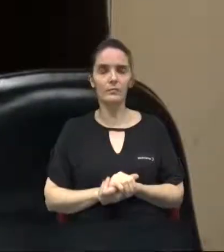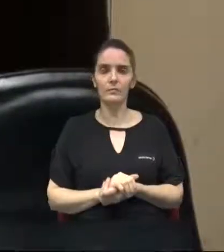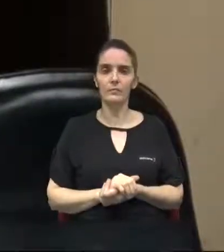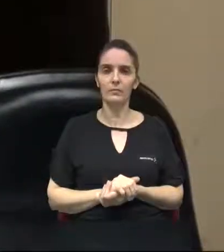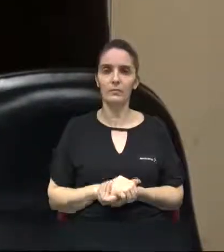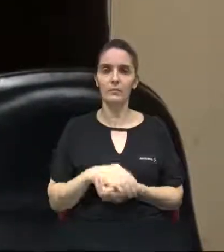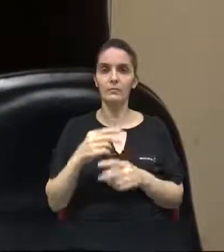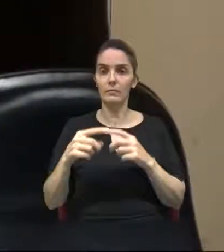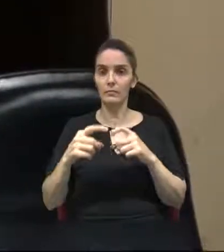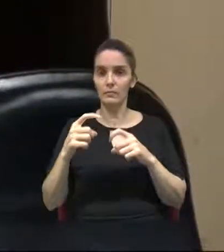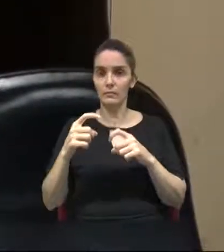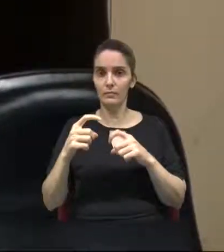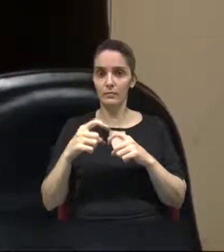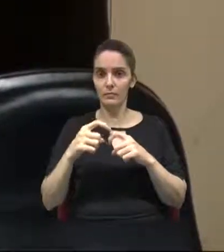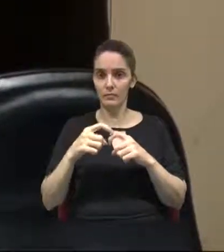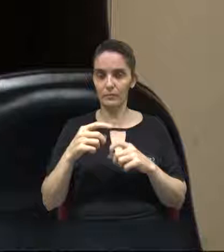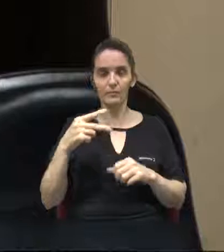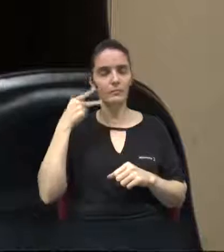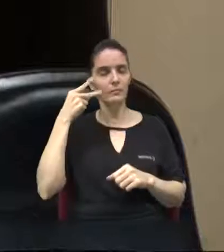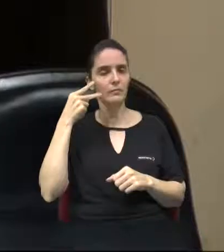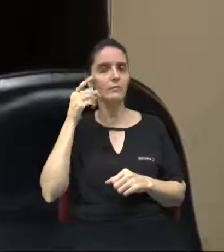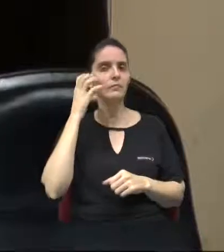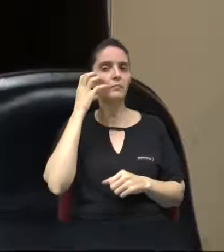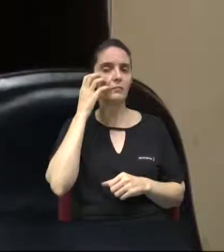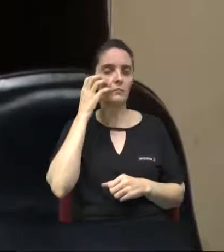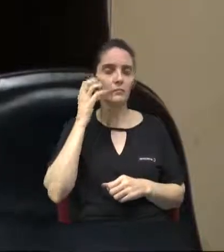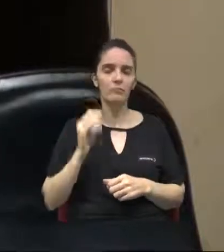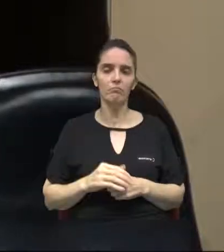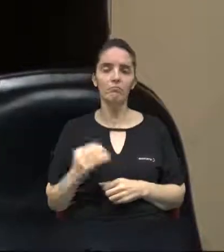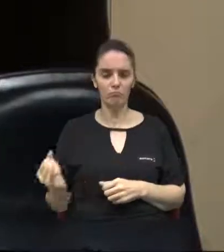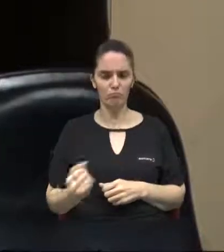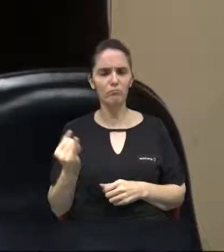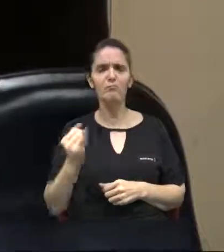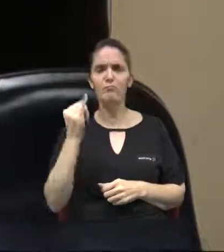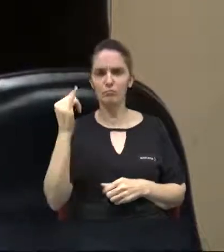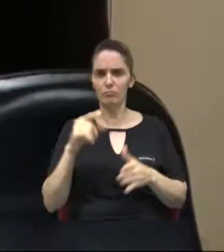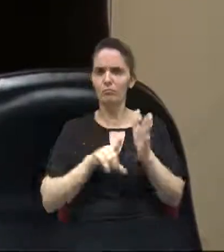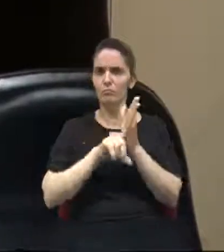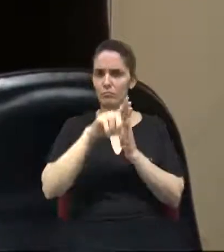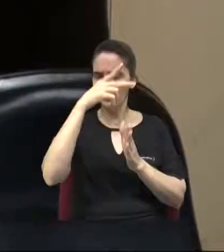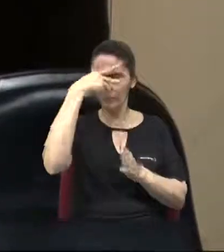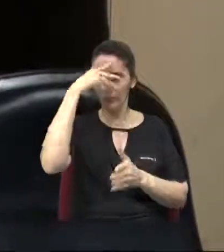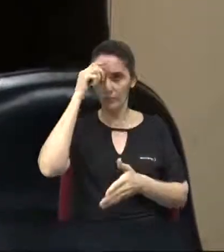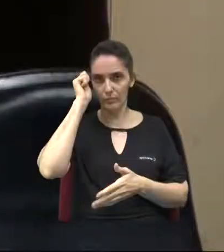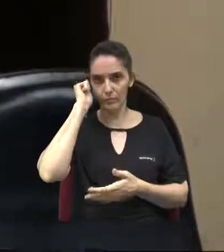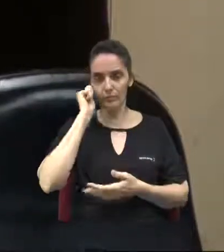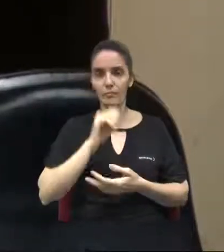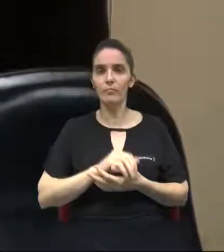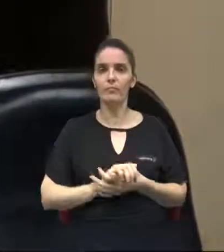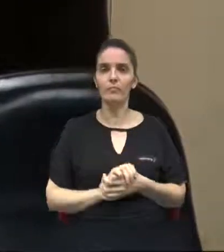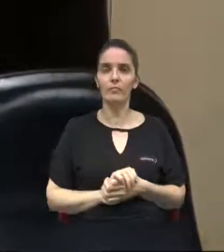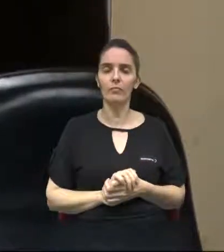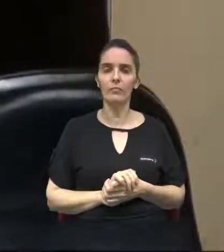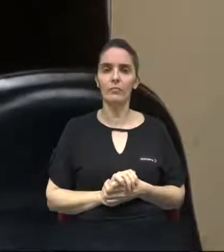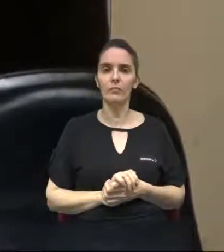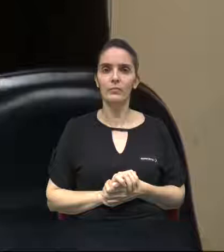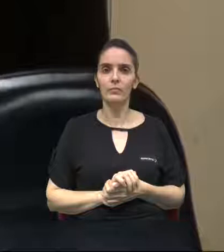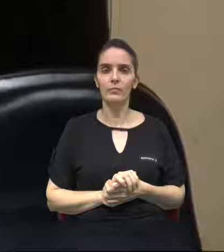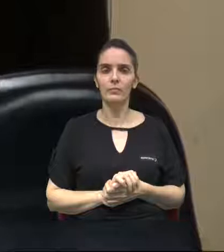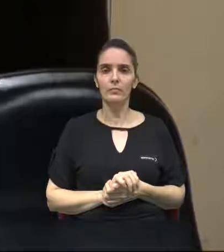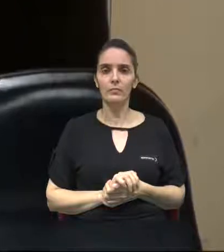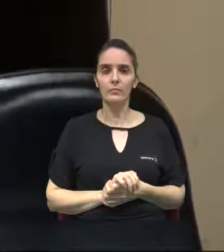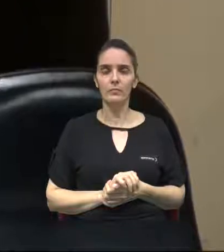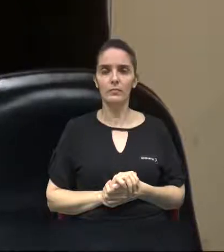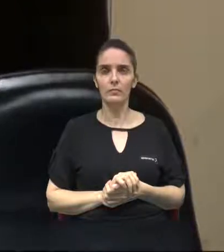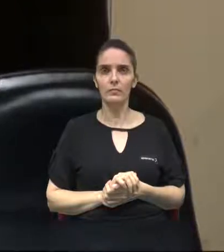Dr. Marcelo, muito importante o requerimento do senhor, e o senhor, acho que